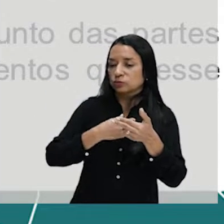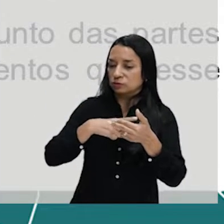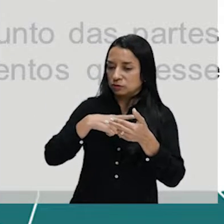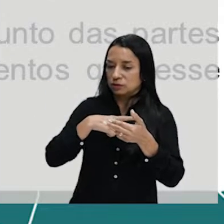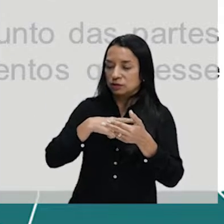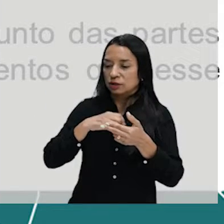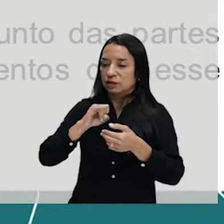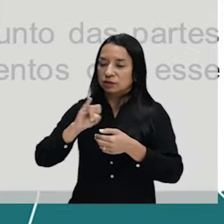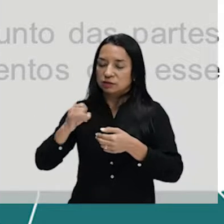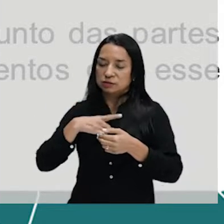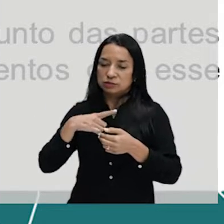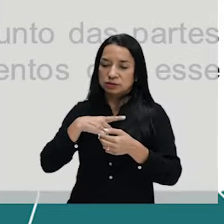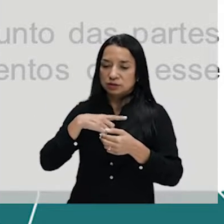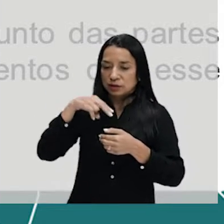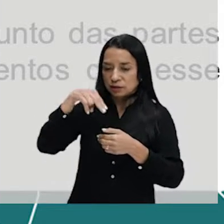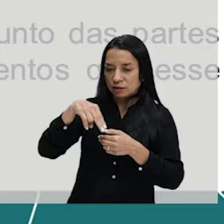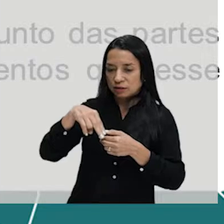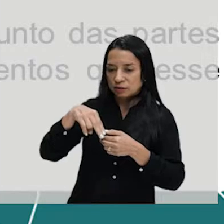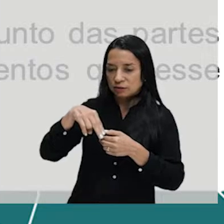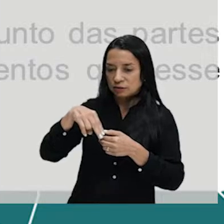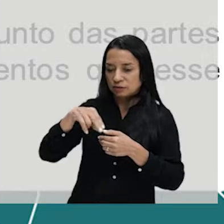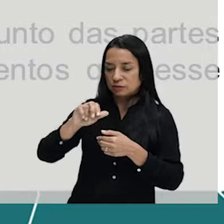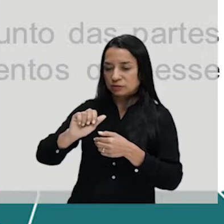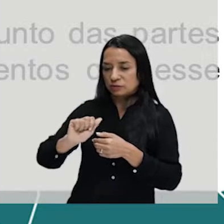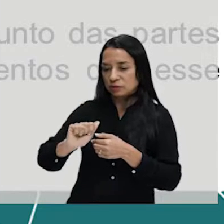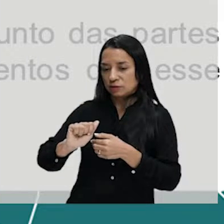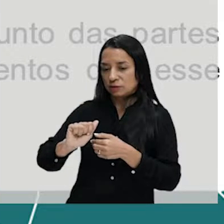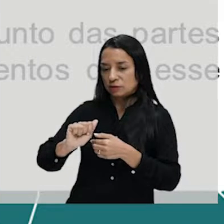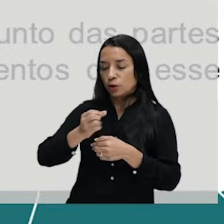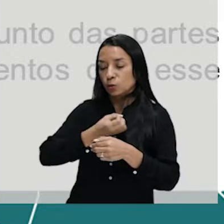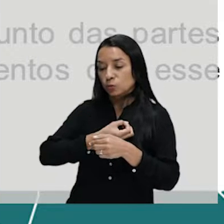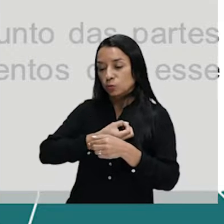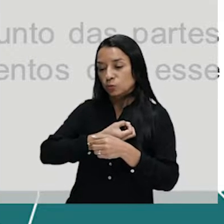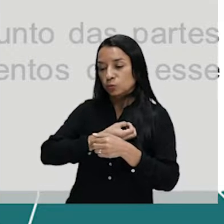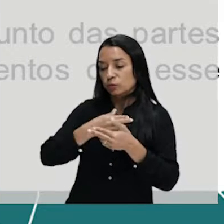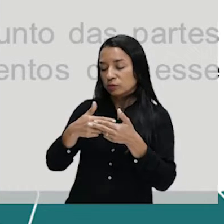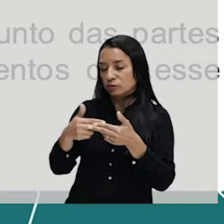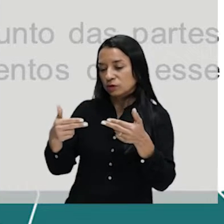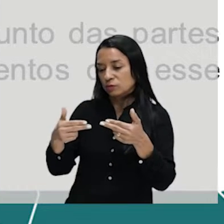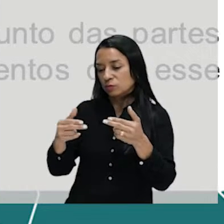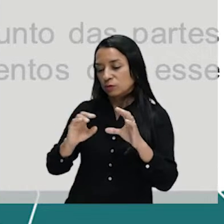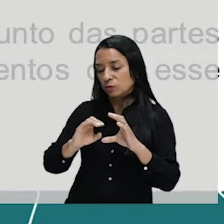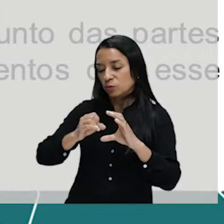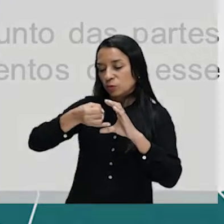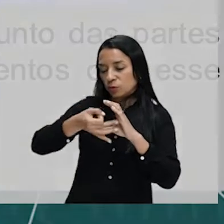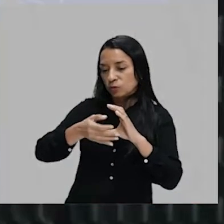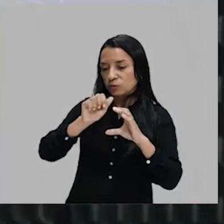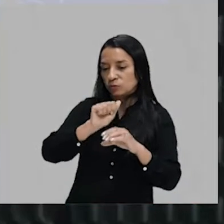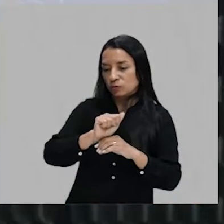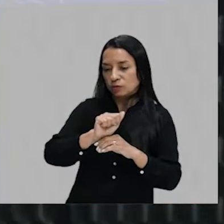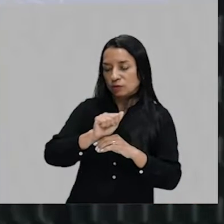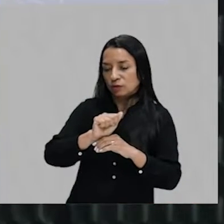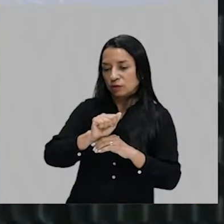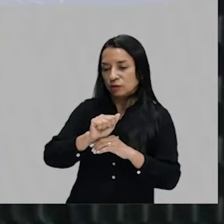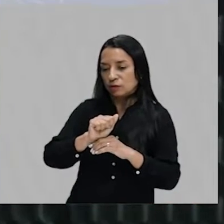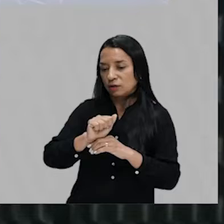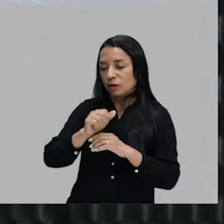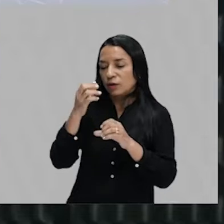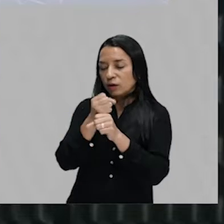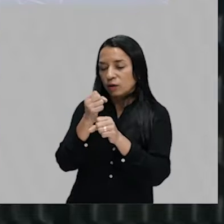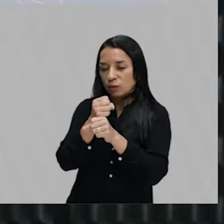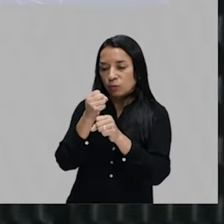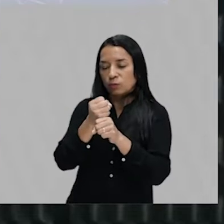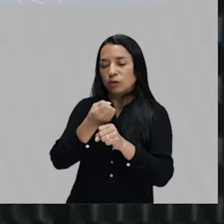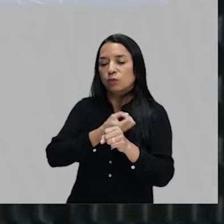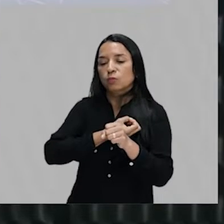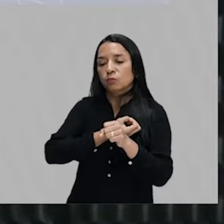então se eu tenho n de ar Kennedy a número de elementos do conjunto A obviamente para o local o número do